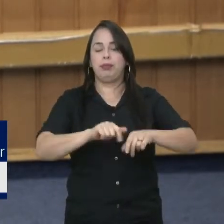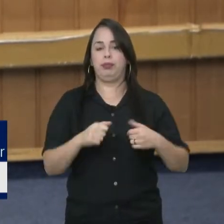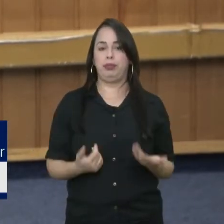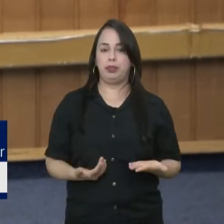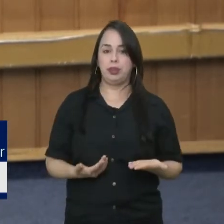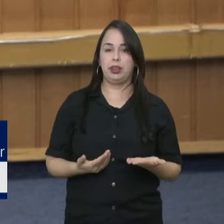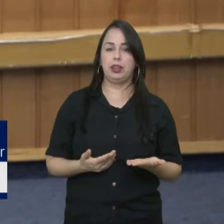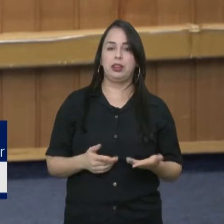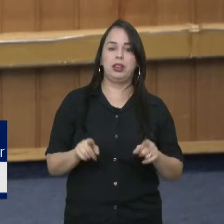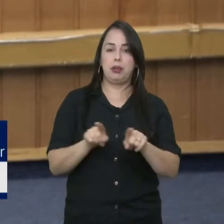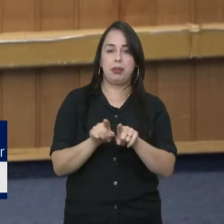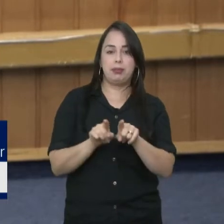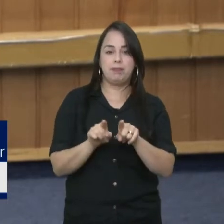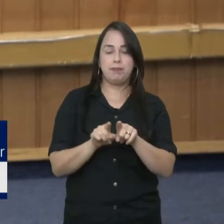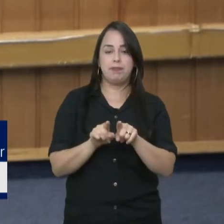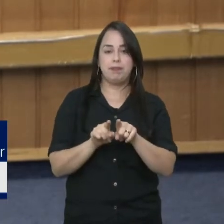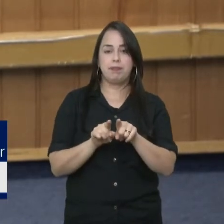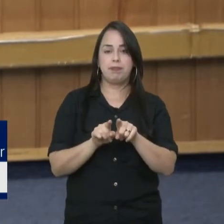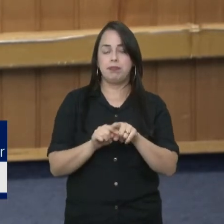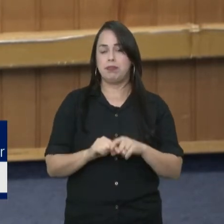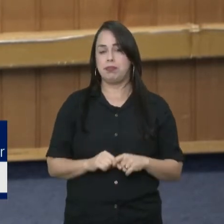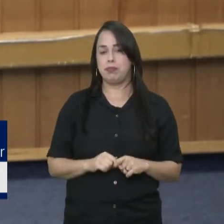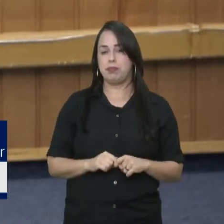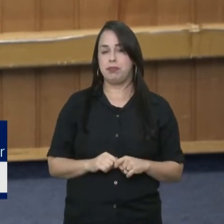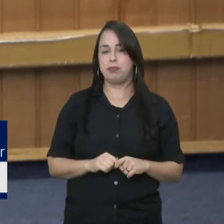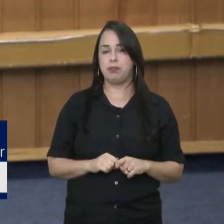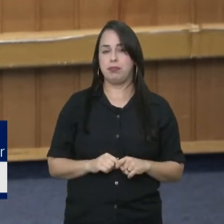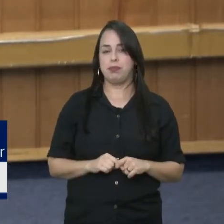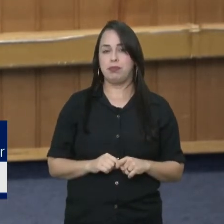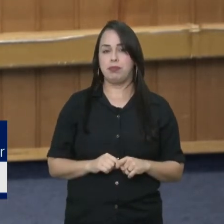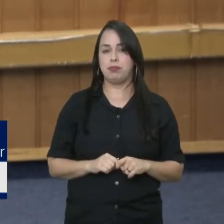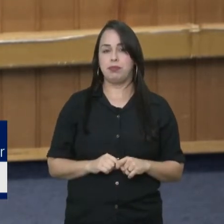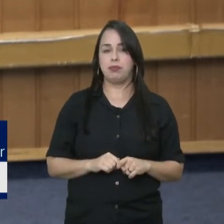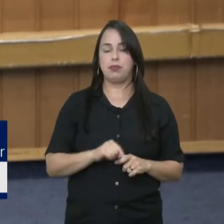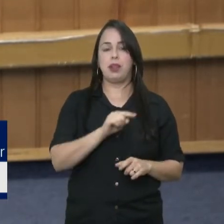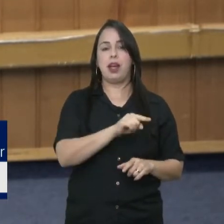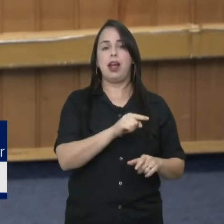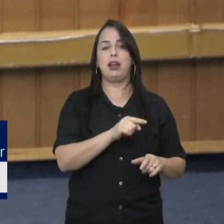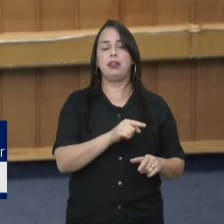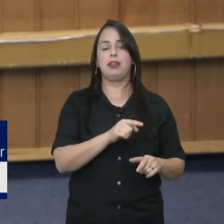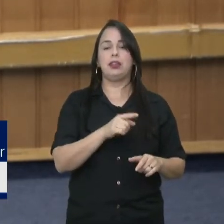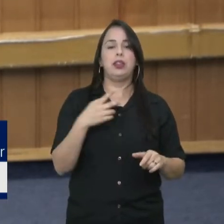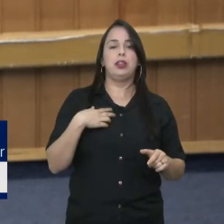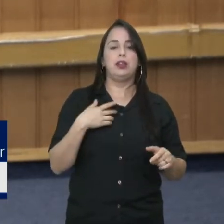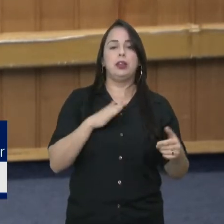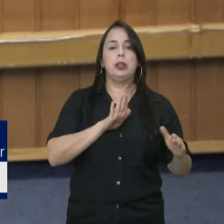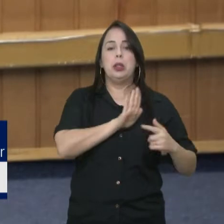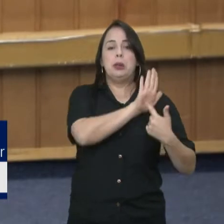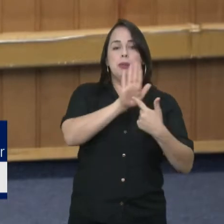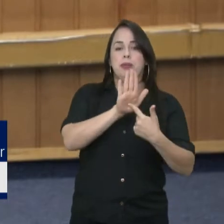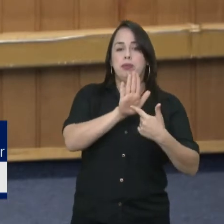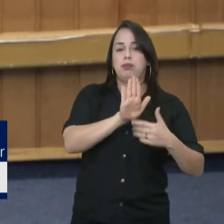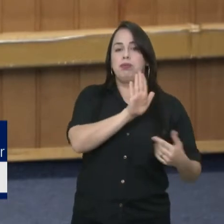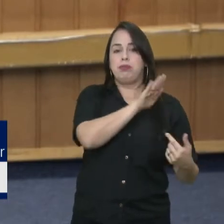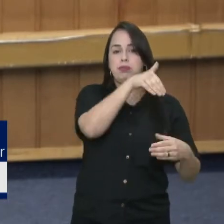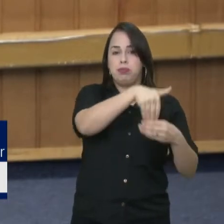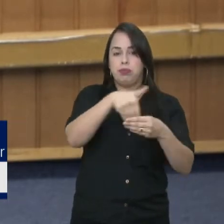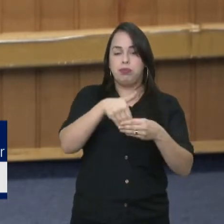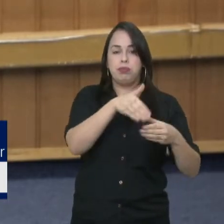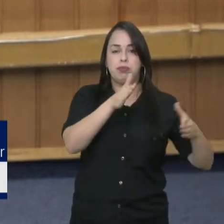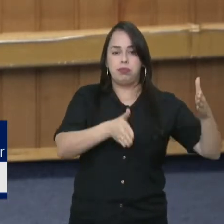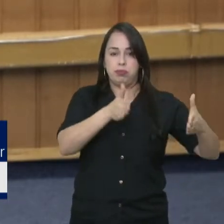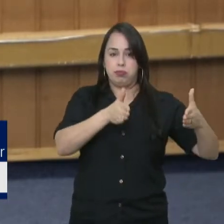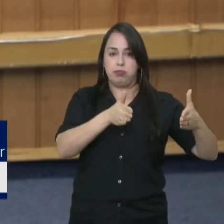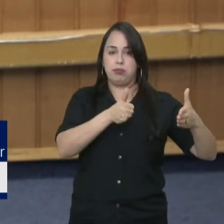com a finalidade de impedir ou de dificultar sua campanha eleitoral ou seu desempenho do seu